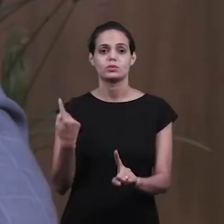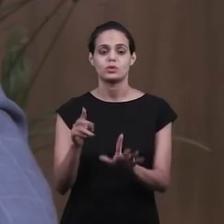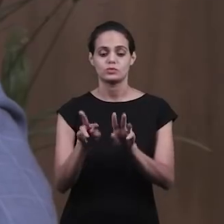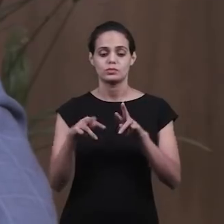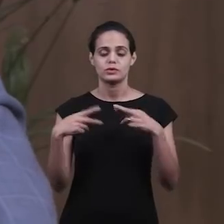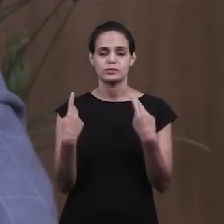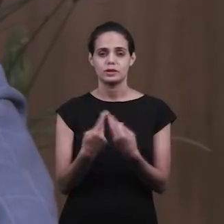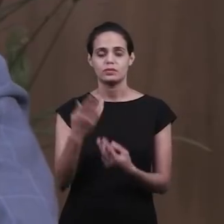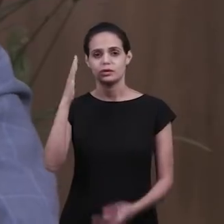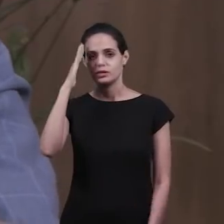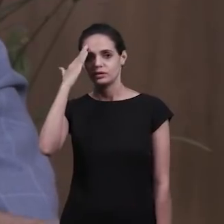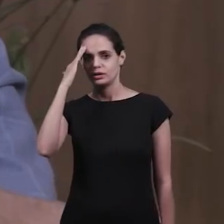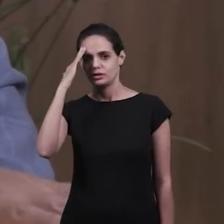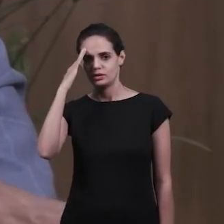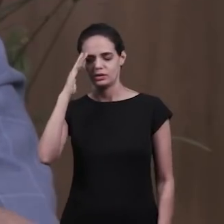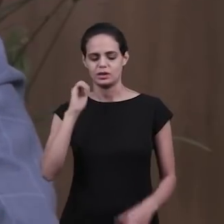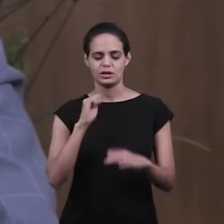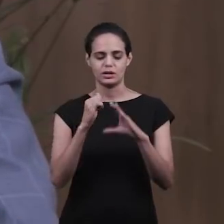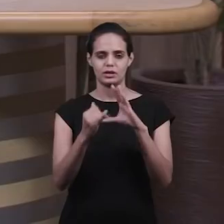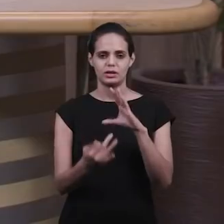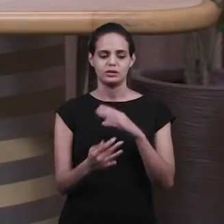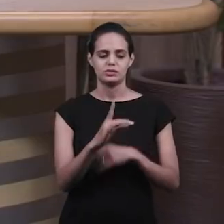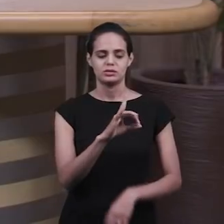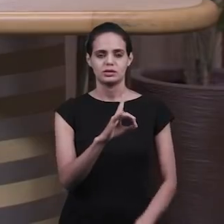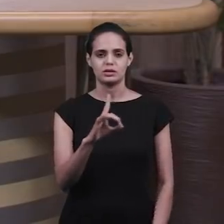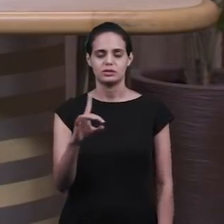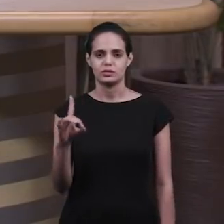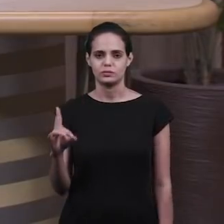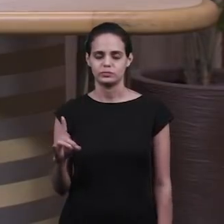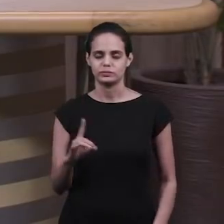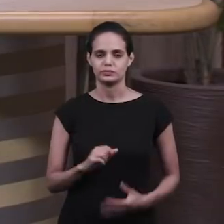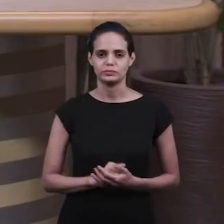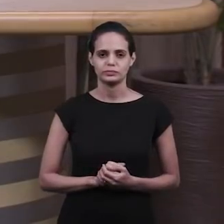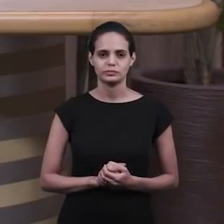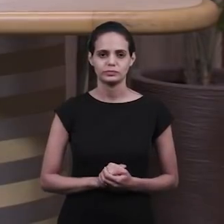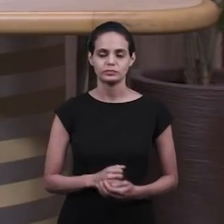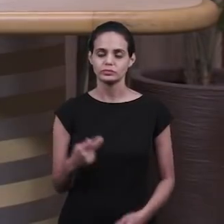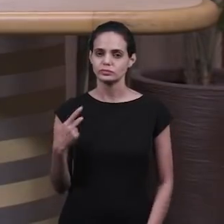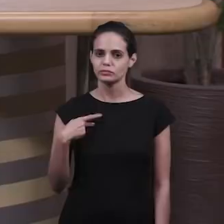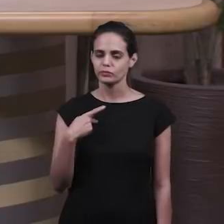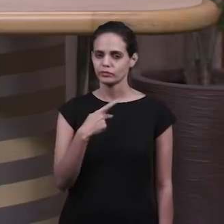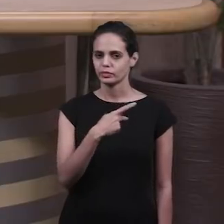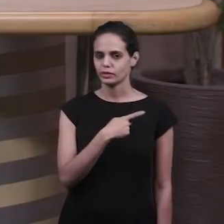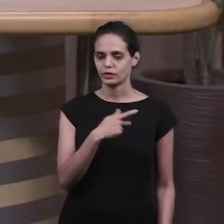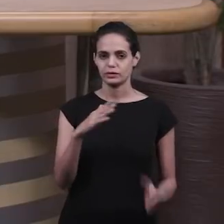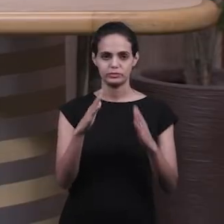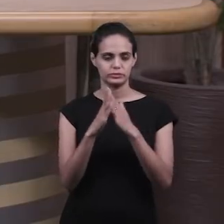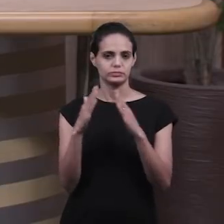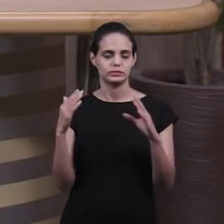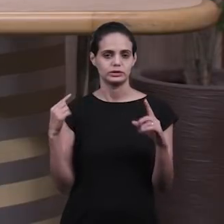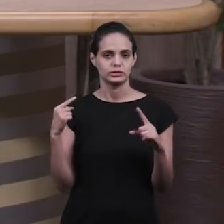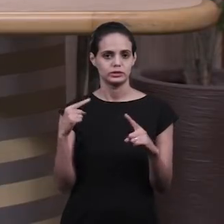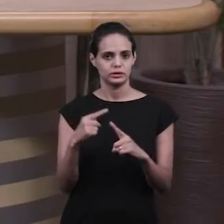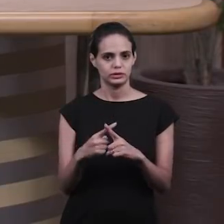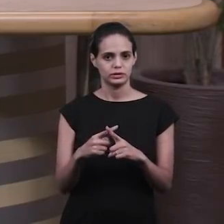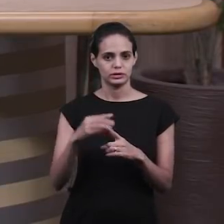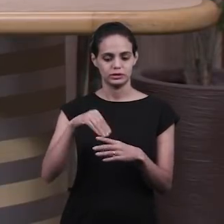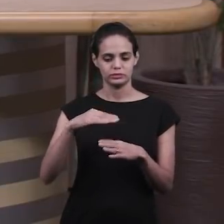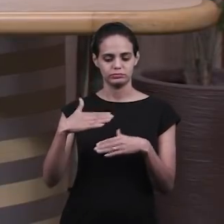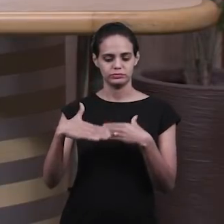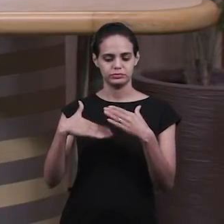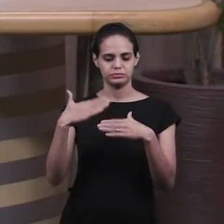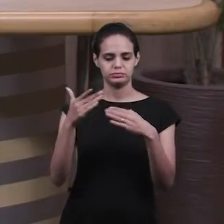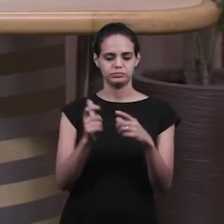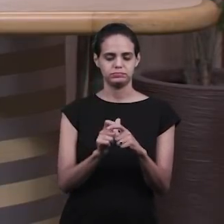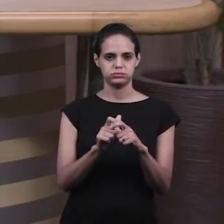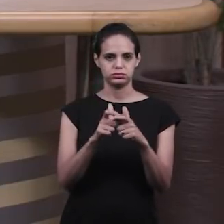Aí você colocava um pastor numa determinada igreja e a igreja tinha um crescimento dentro daquela área